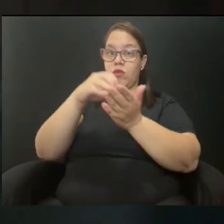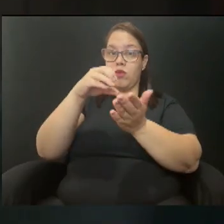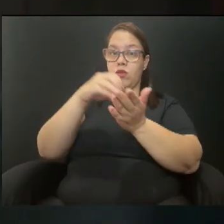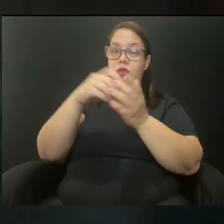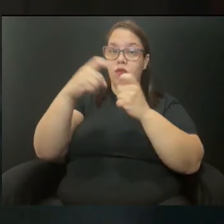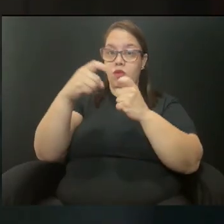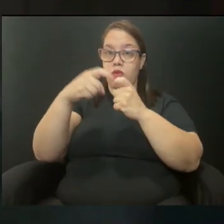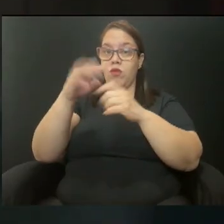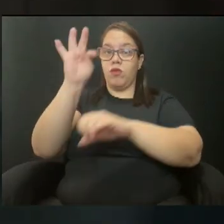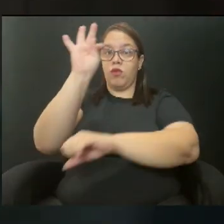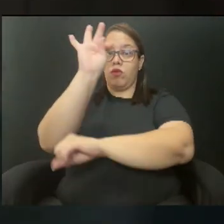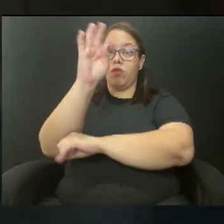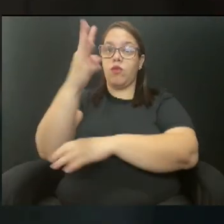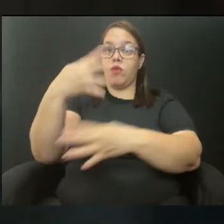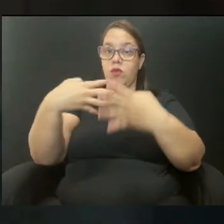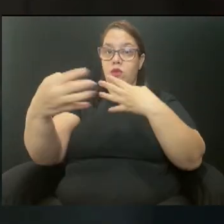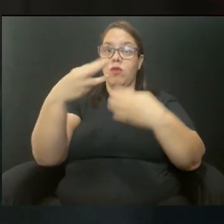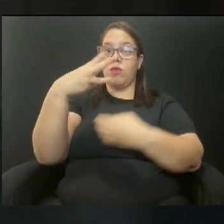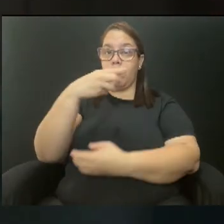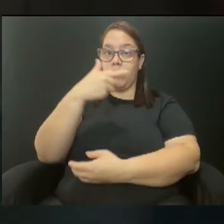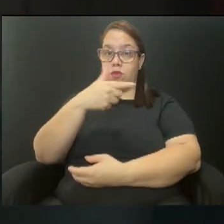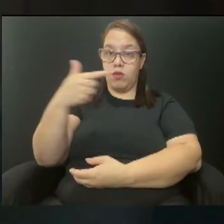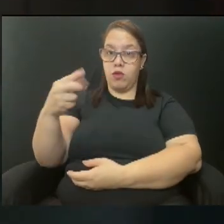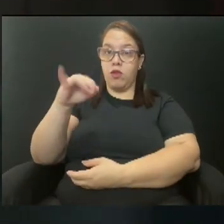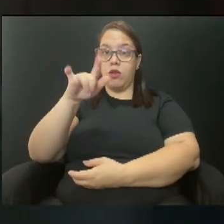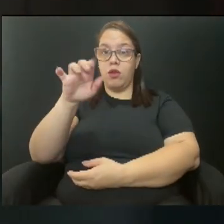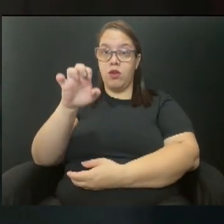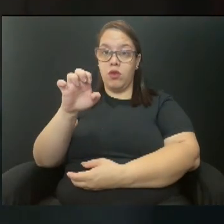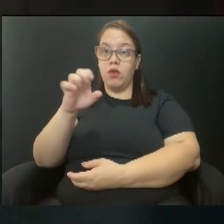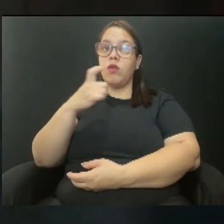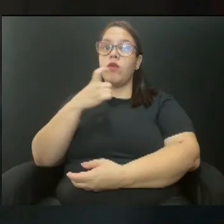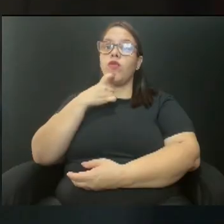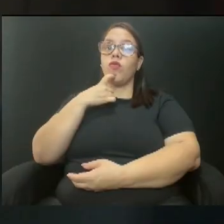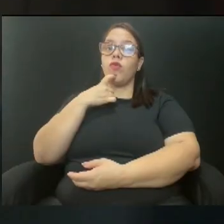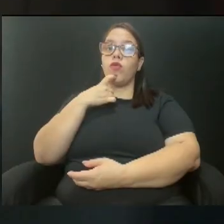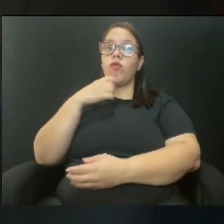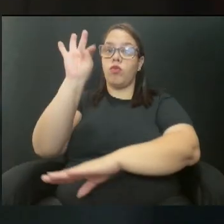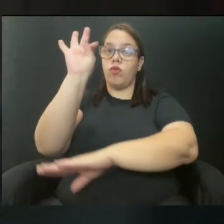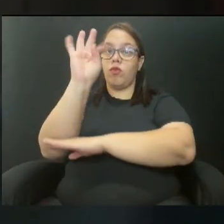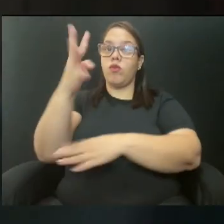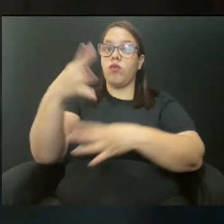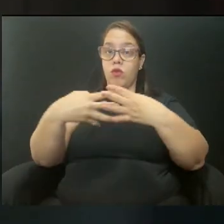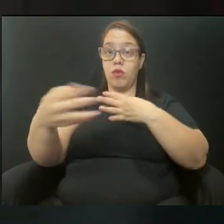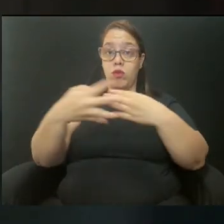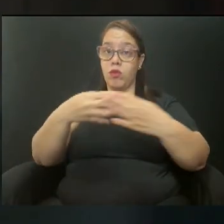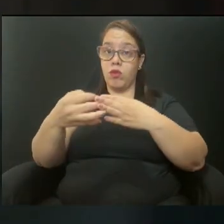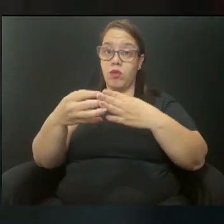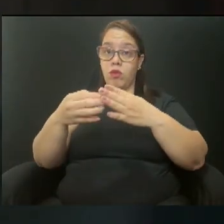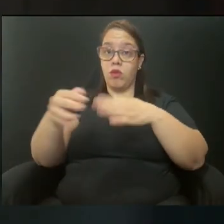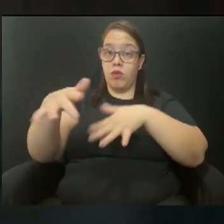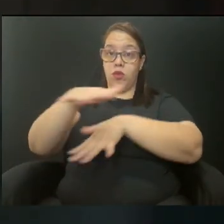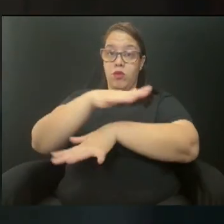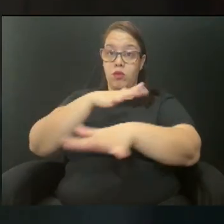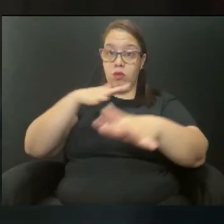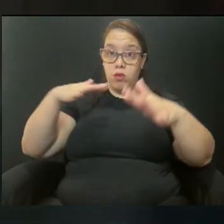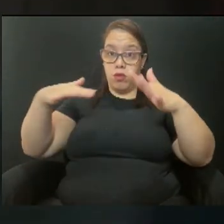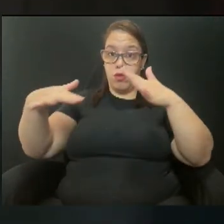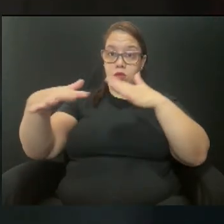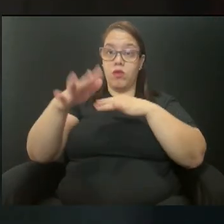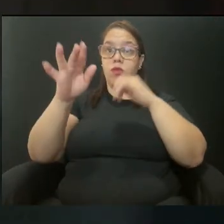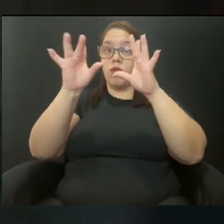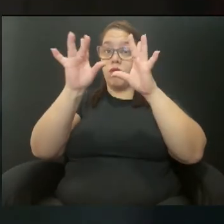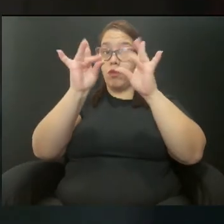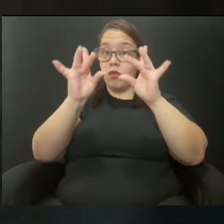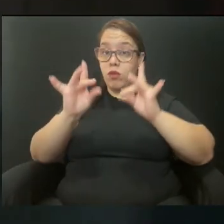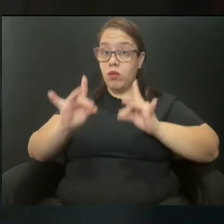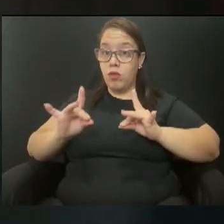e 322, Village Campinas, Terminal Barão Geraldo, vão circular com trajetos especiais em dias